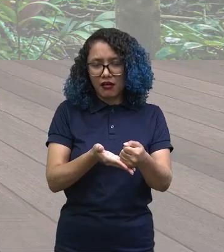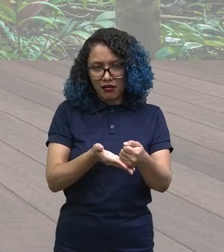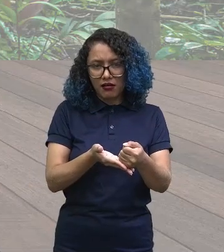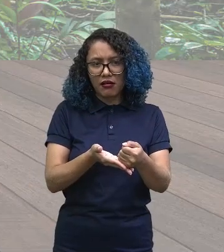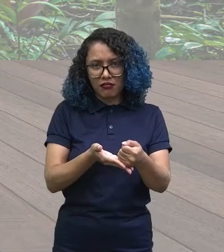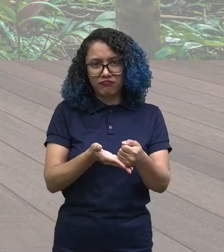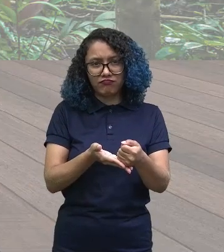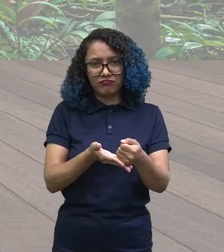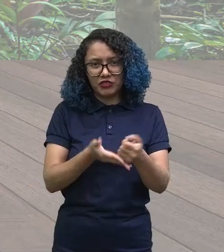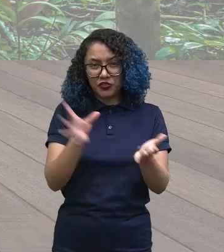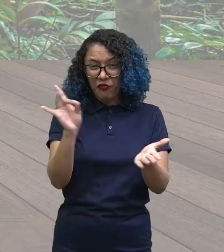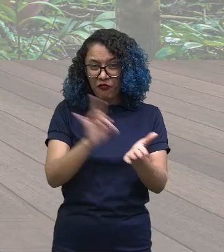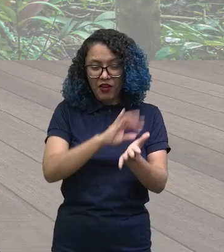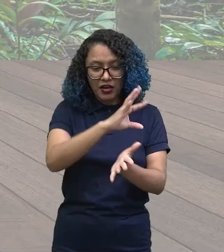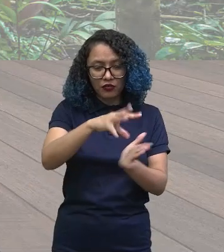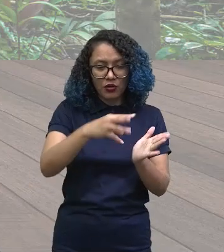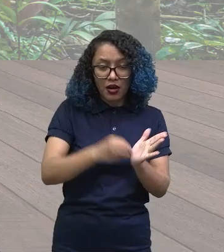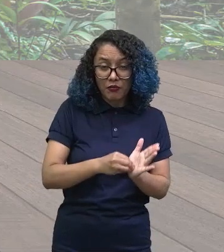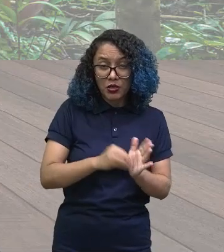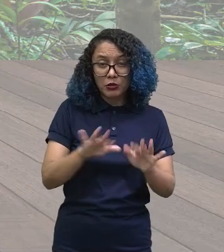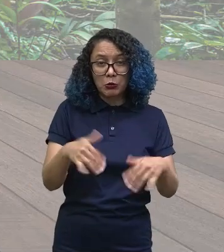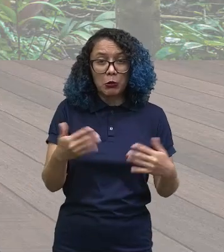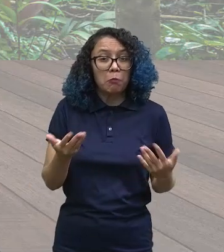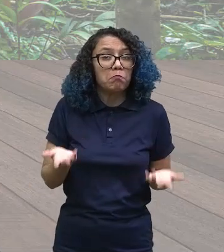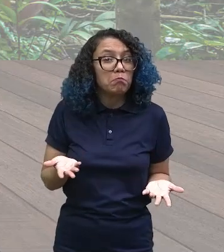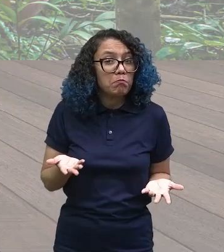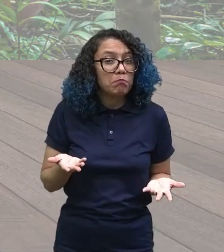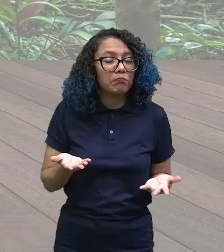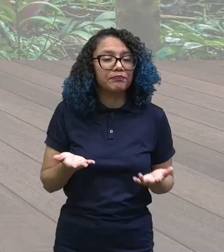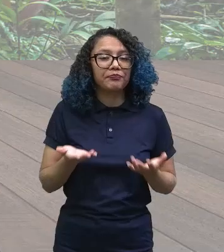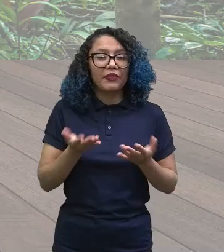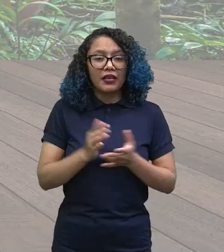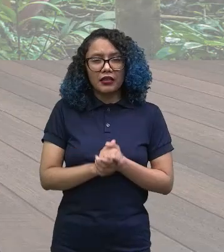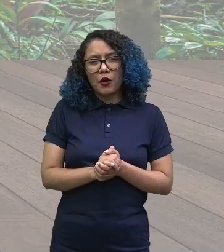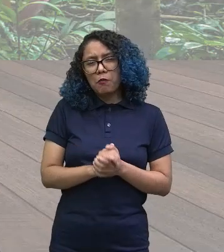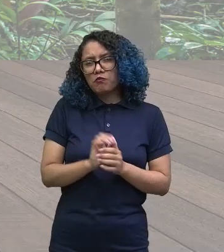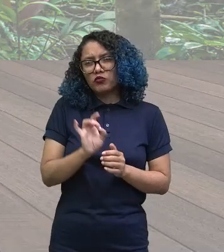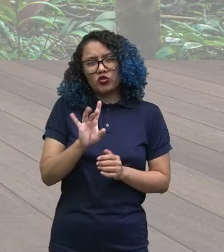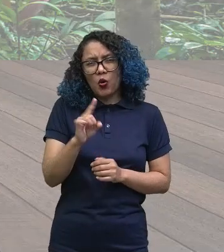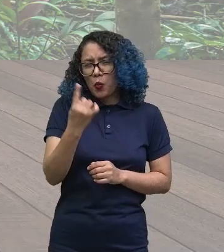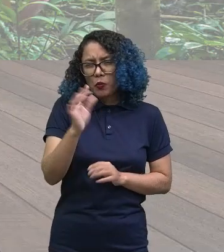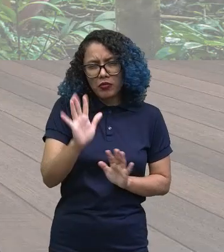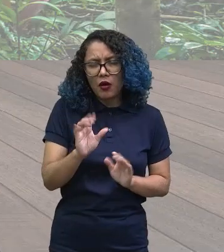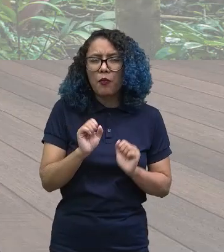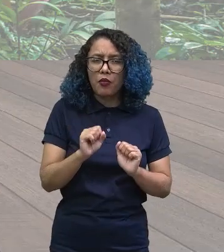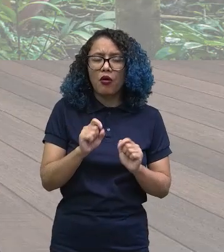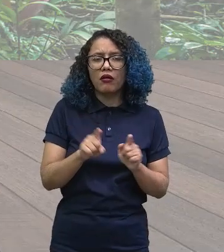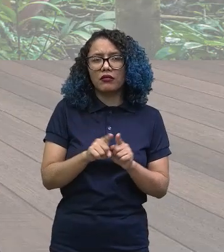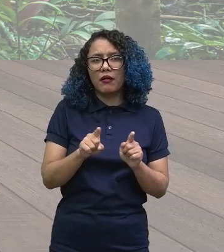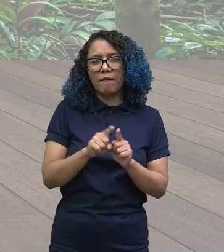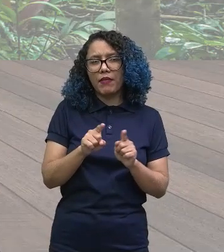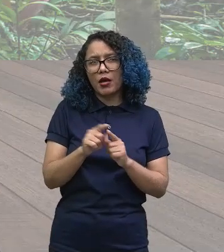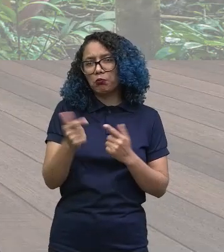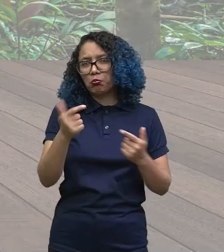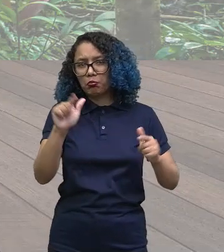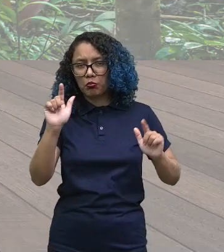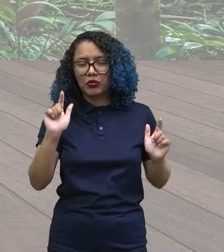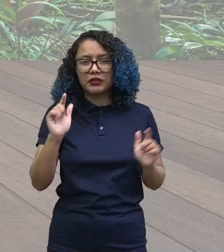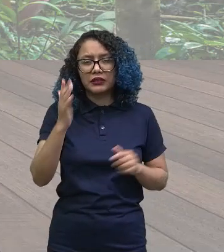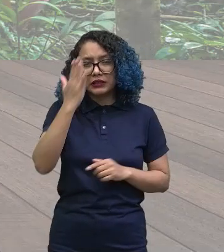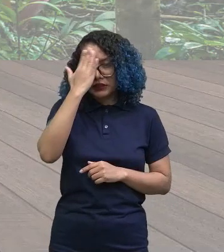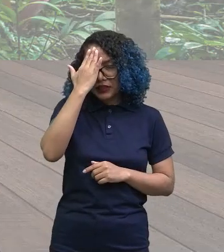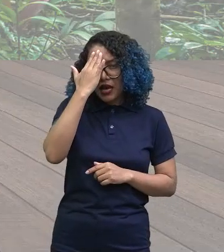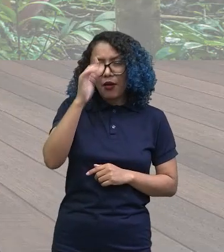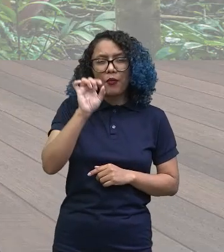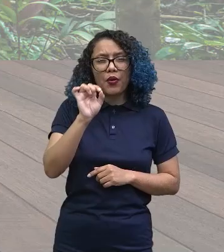muito poderoso para a nossa realidade aqui amazônica. Não precisa ser só uma ODS. A gente vai ver que, na